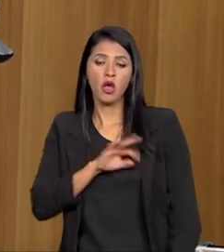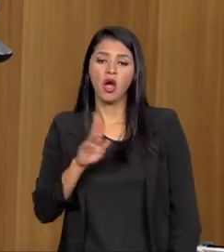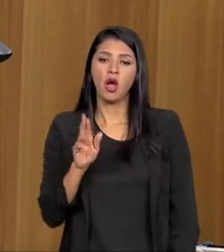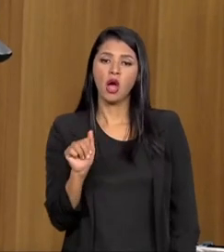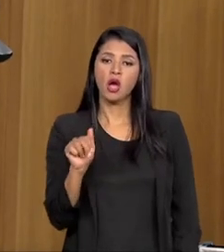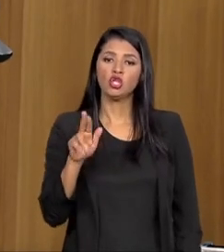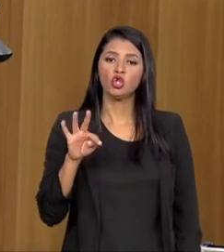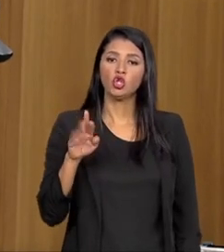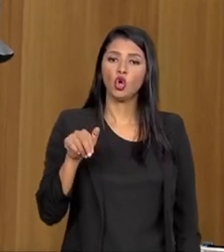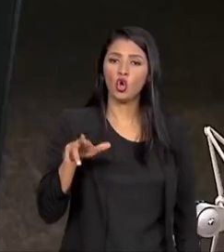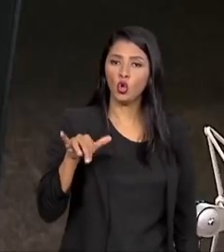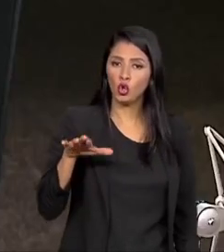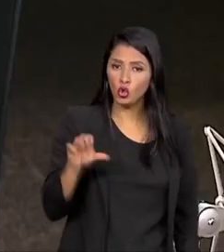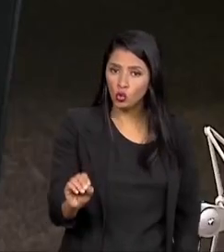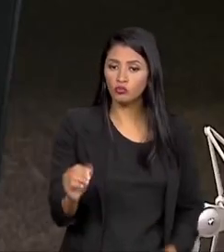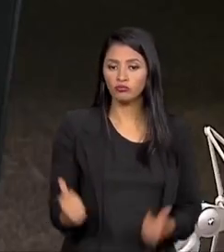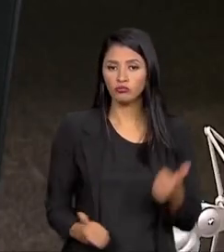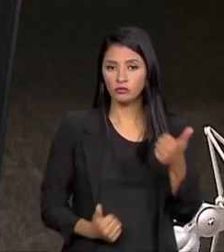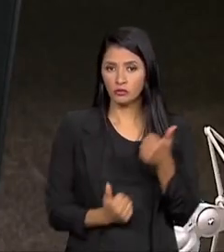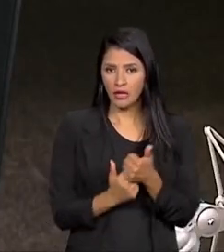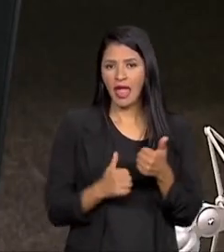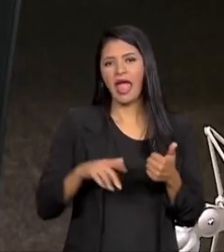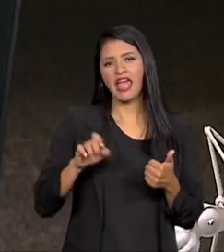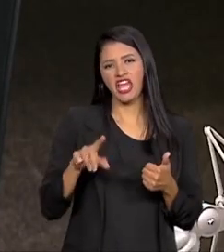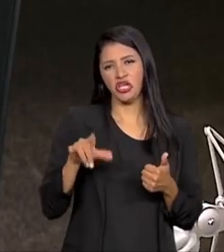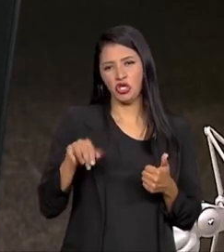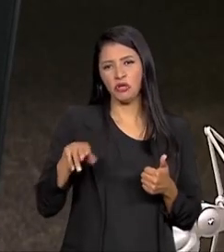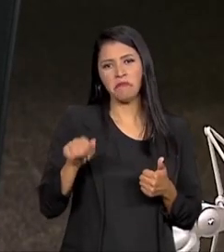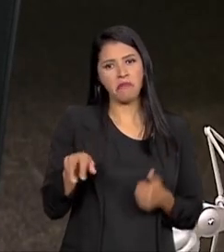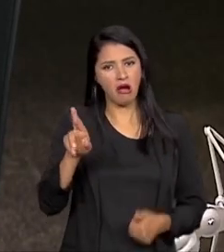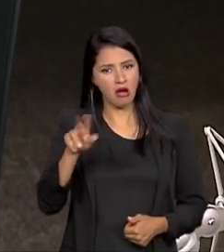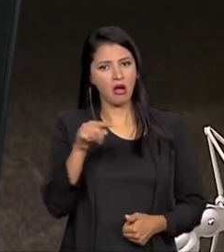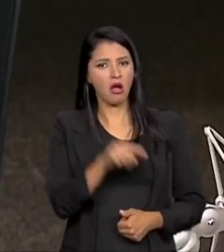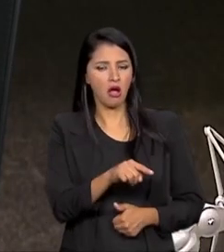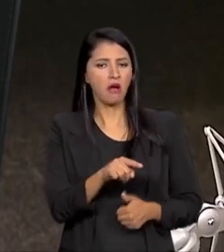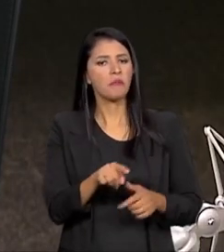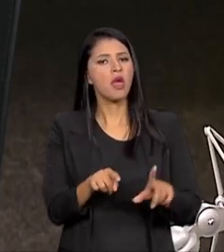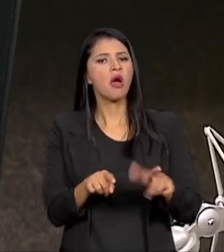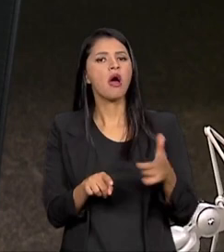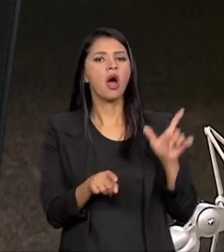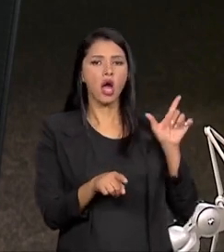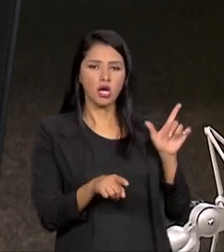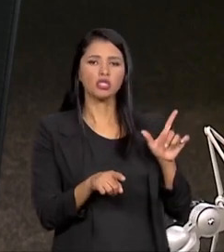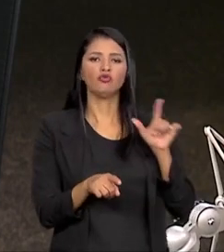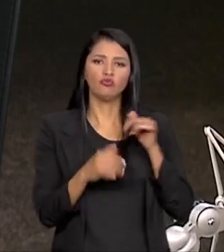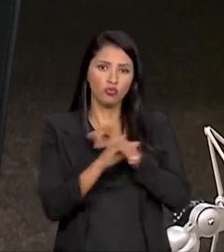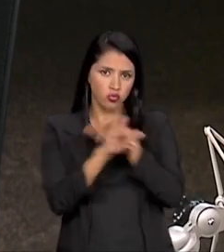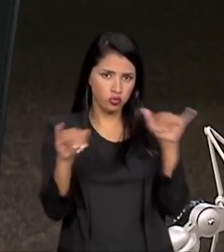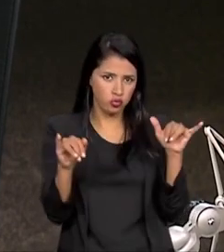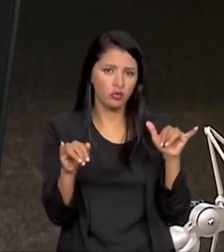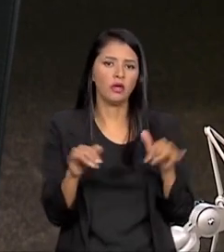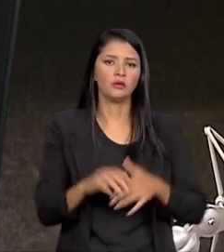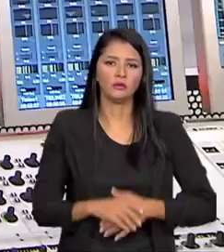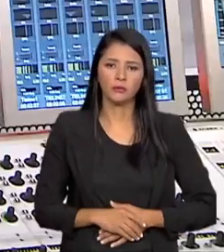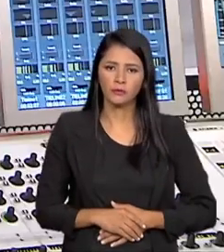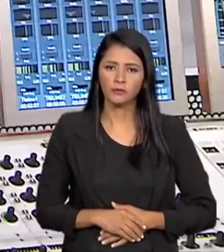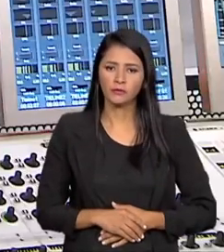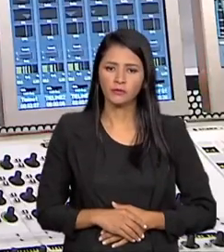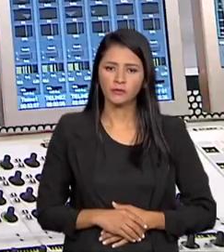Oliveira ele ficará no lugar de Edmar Moreira Camata que havia sido anunciado ontem